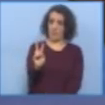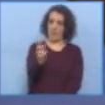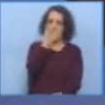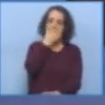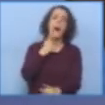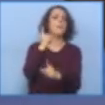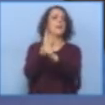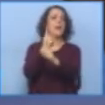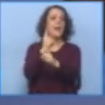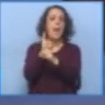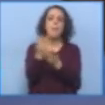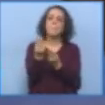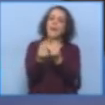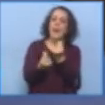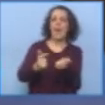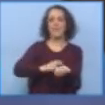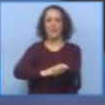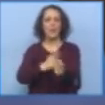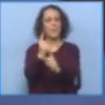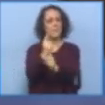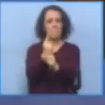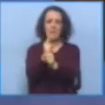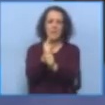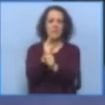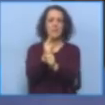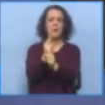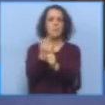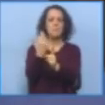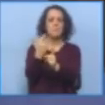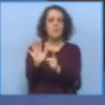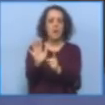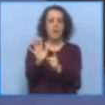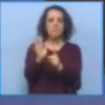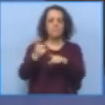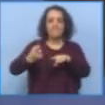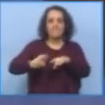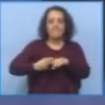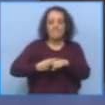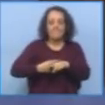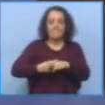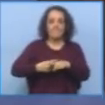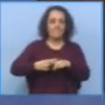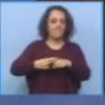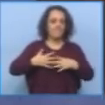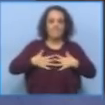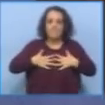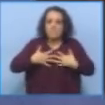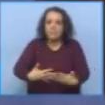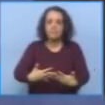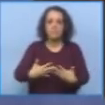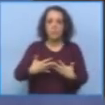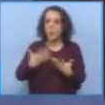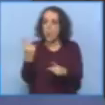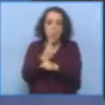as mesmas maneiras de ser, a mesma coisa, mas tem uma vontade de empenhamento, de agarrar coisas.